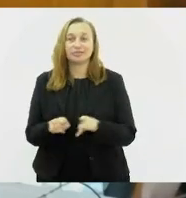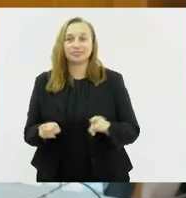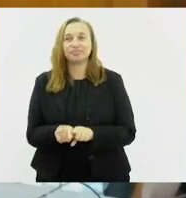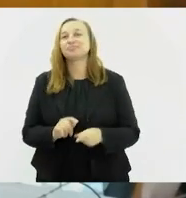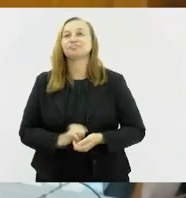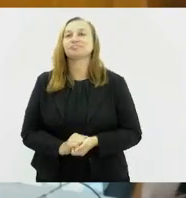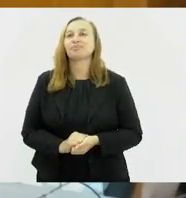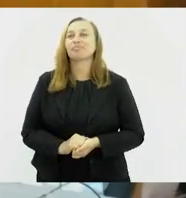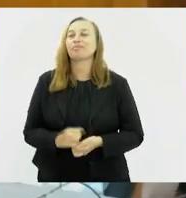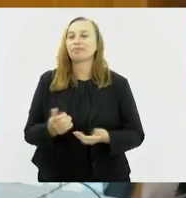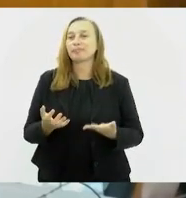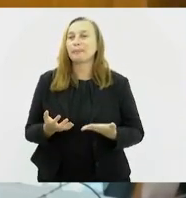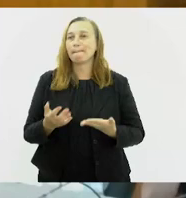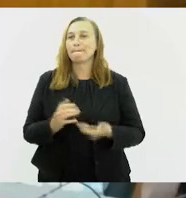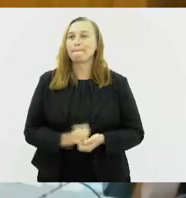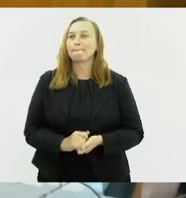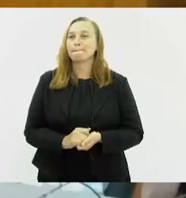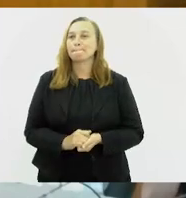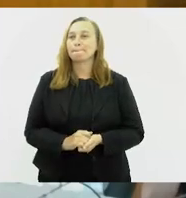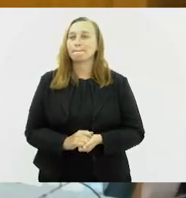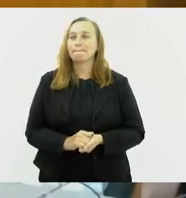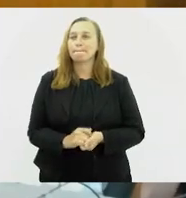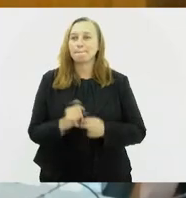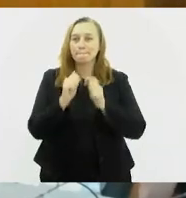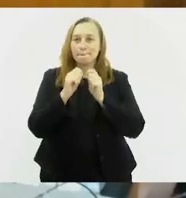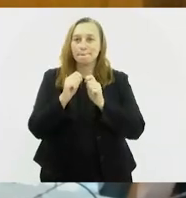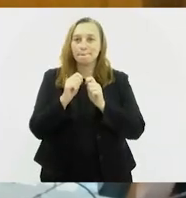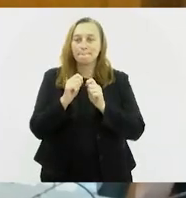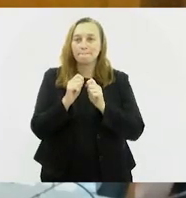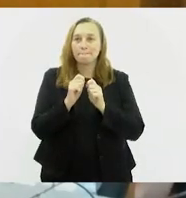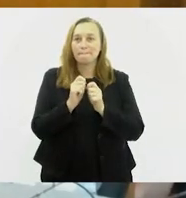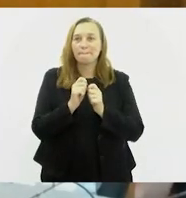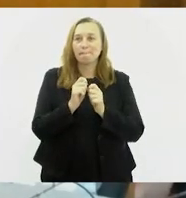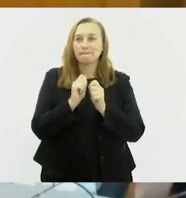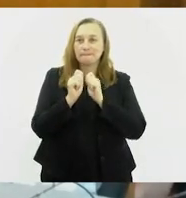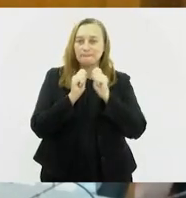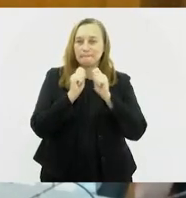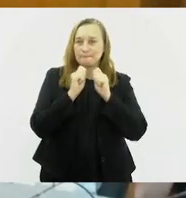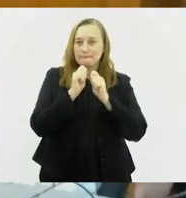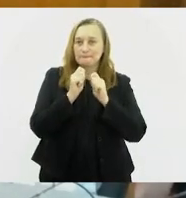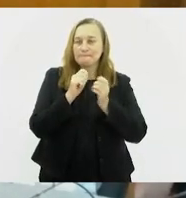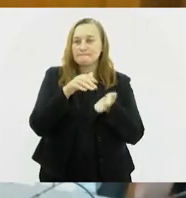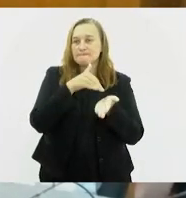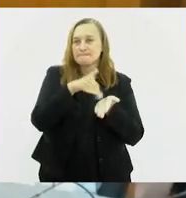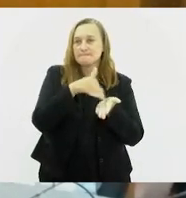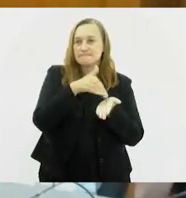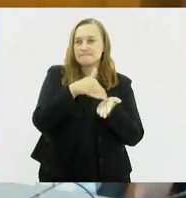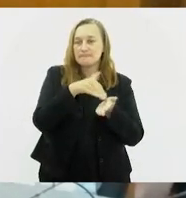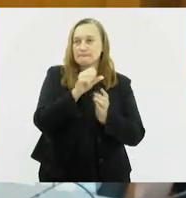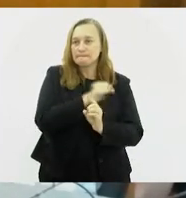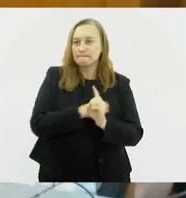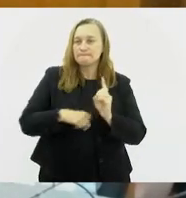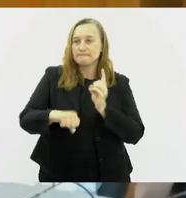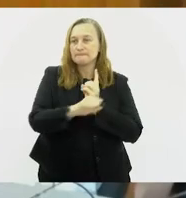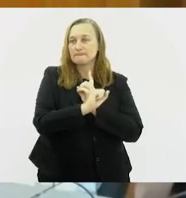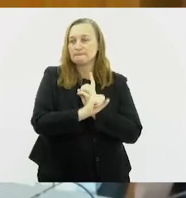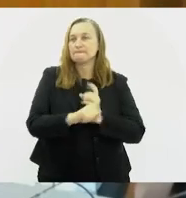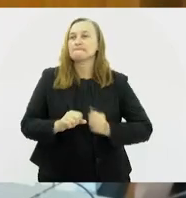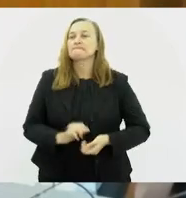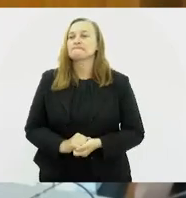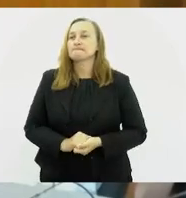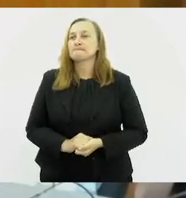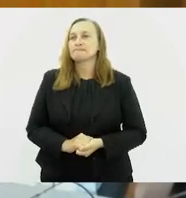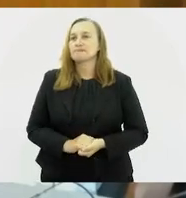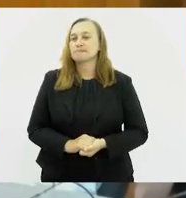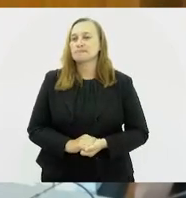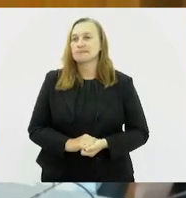queria aqui passar a palavra para a nossa secretária de Assistência Social,